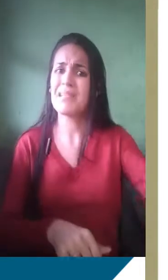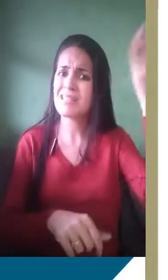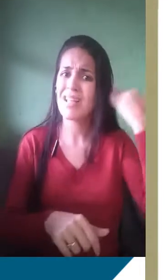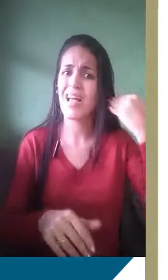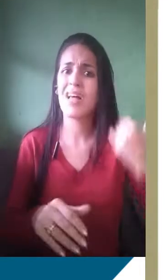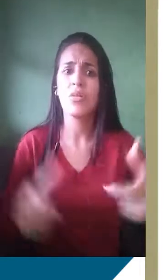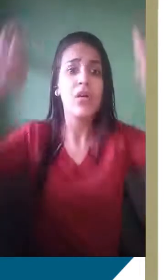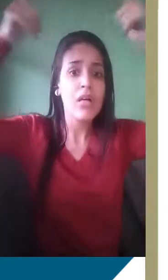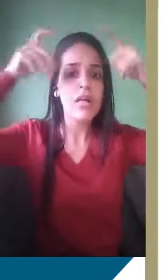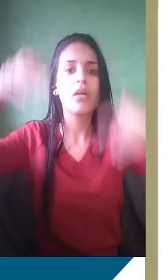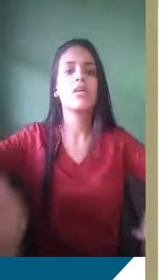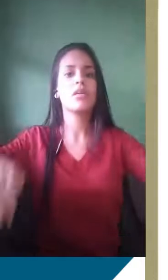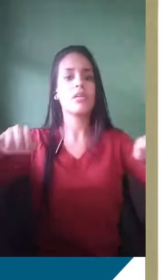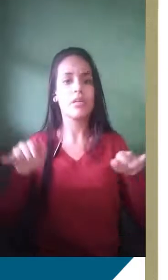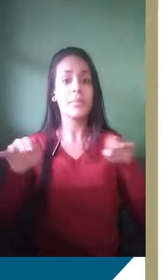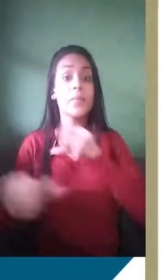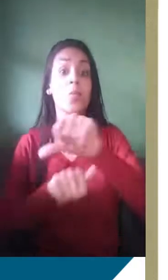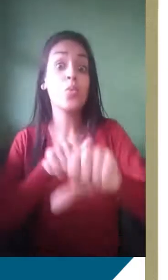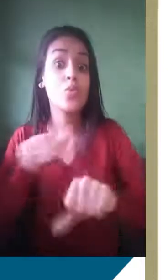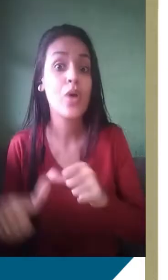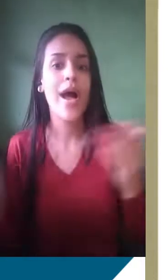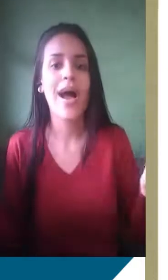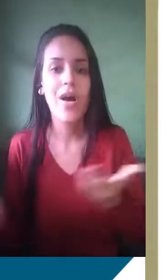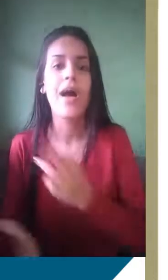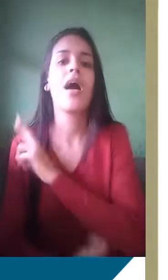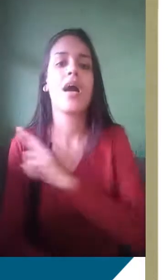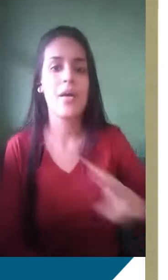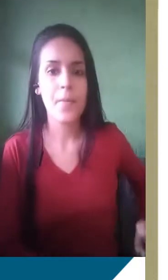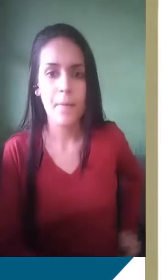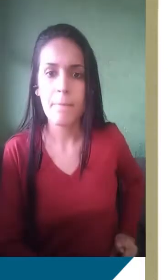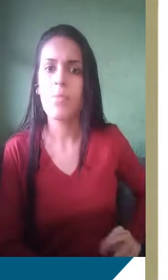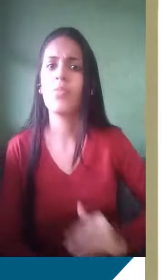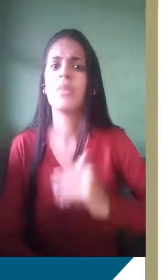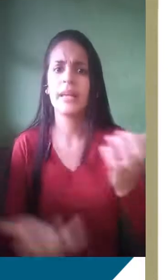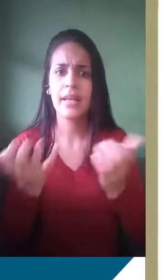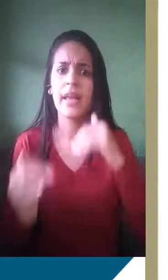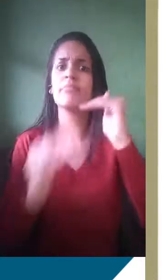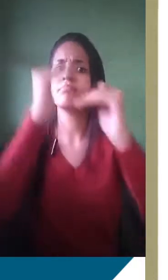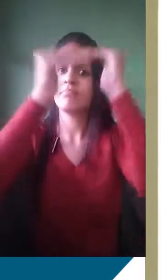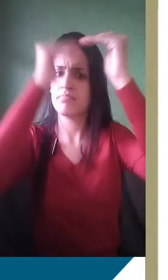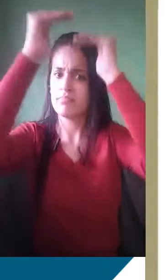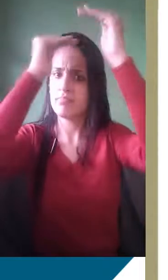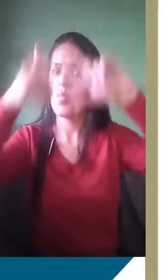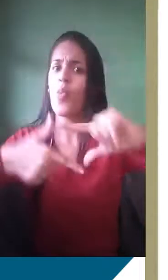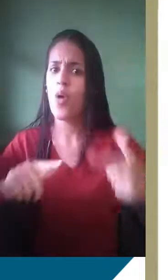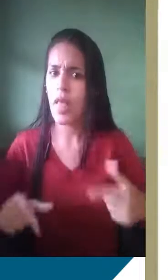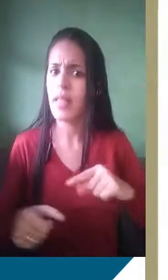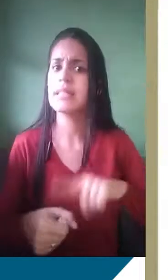novos ideais republicanos de progresso, civilização e de modernização da